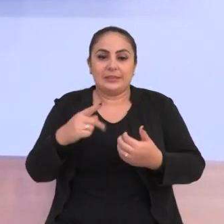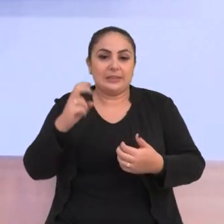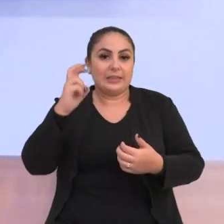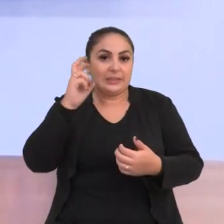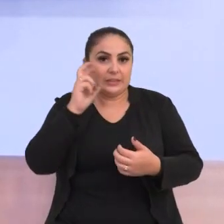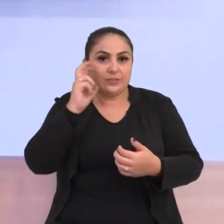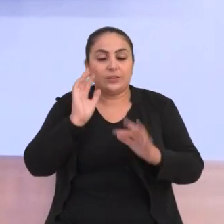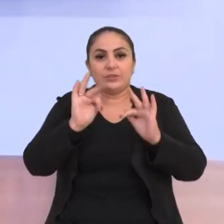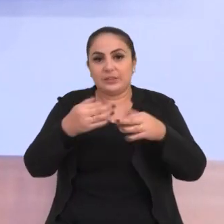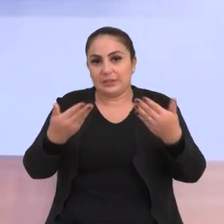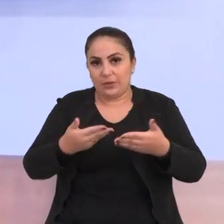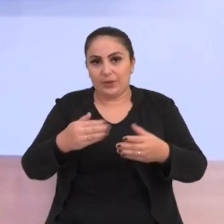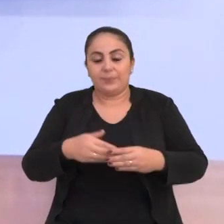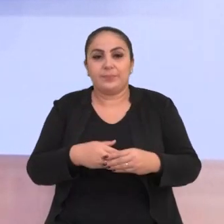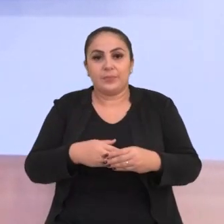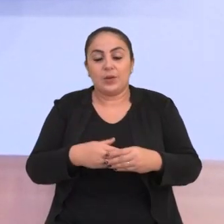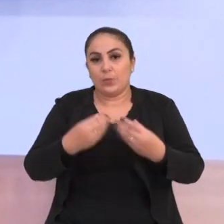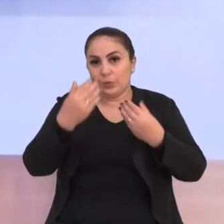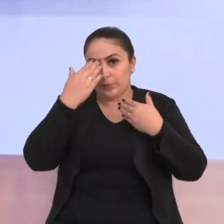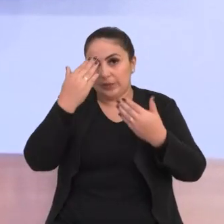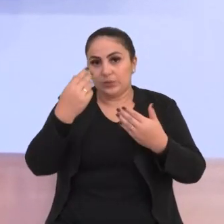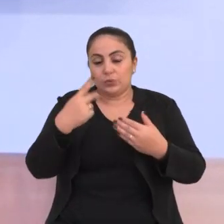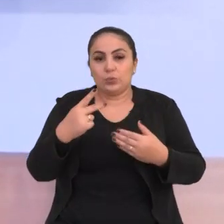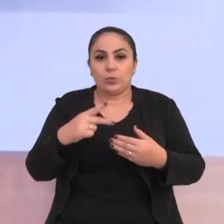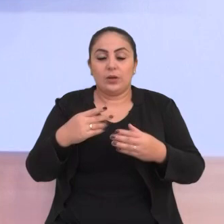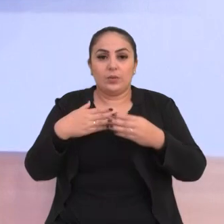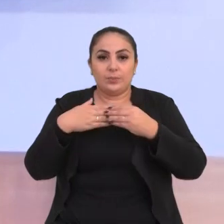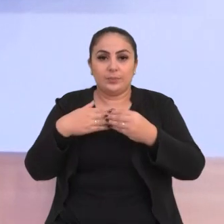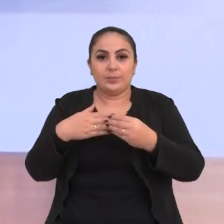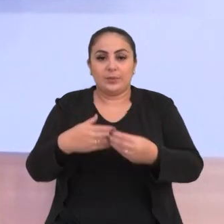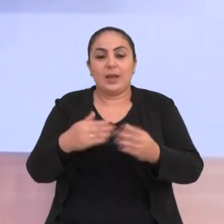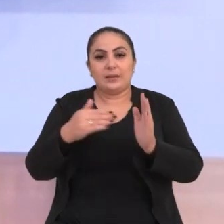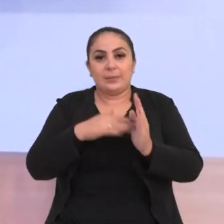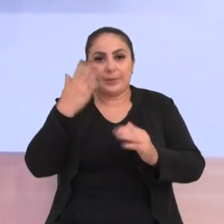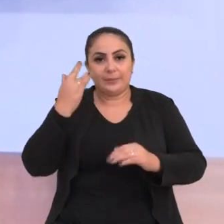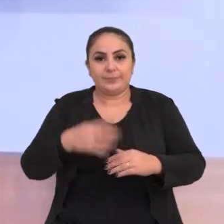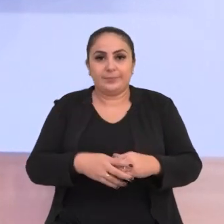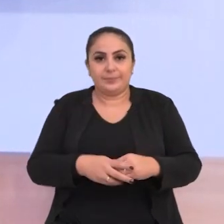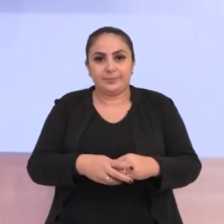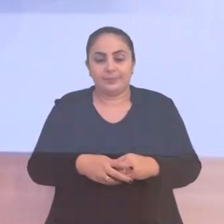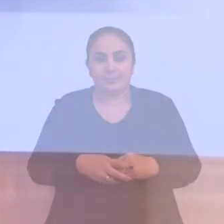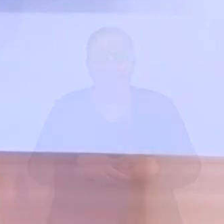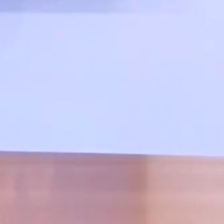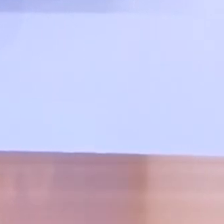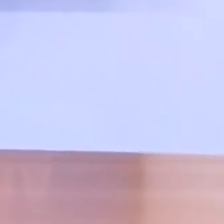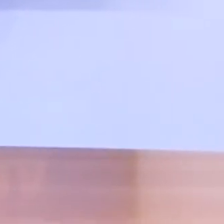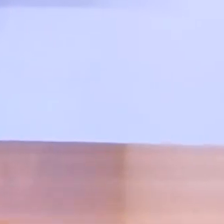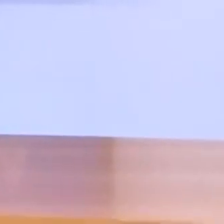desta quinta-feira termina aqui. Obrigada pela sua audiência e até amanhã.